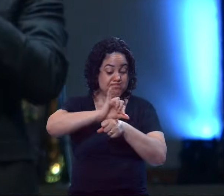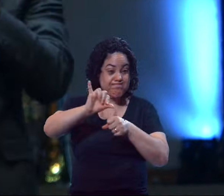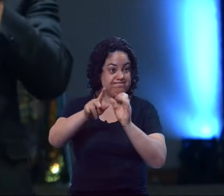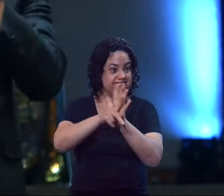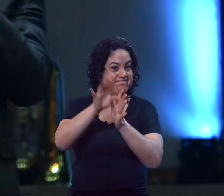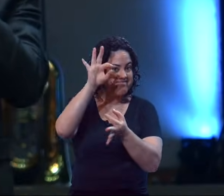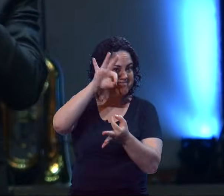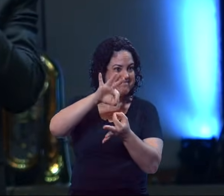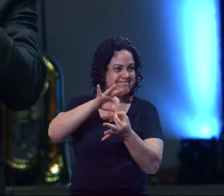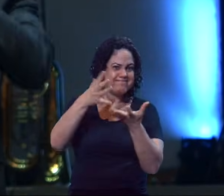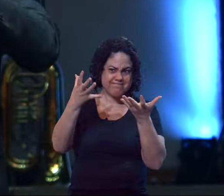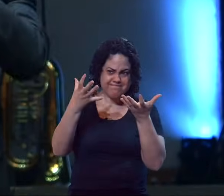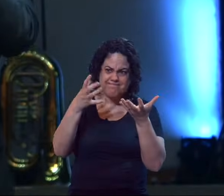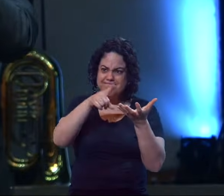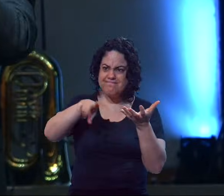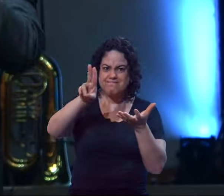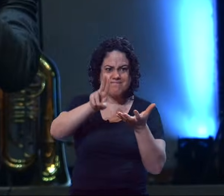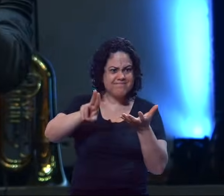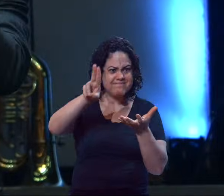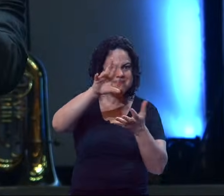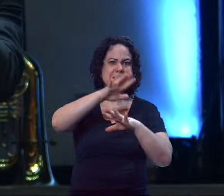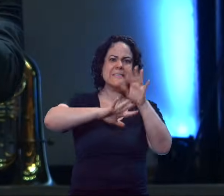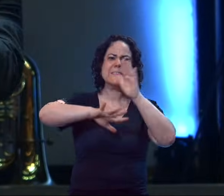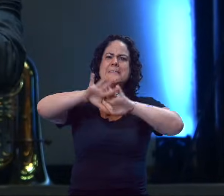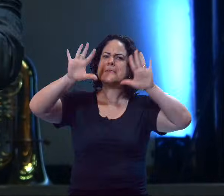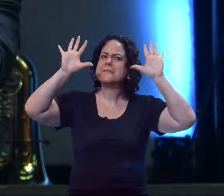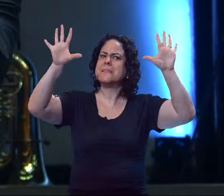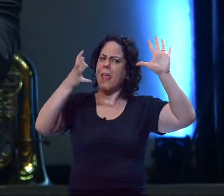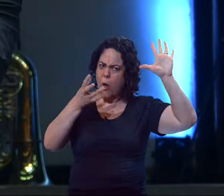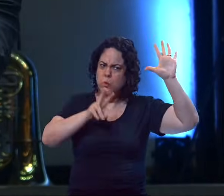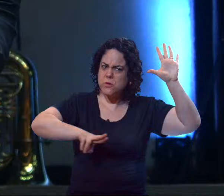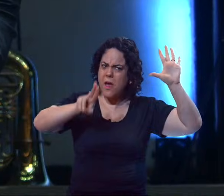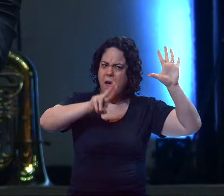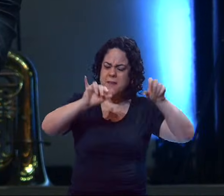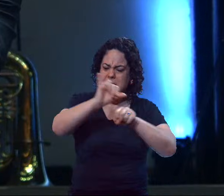Você quer? Então levanta a mão aí, levanta as duas mãos.